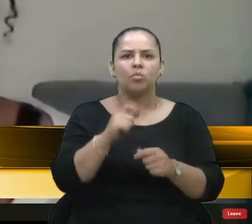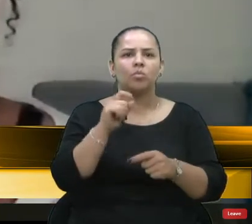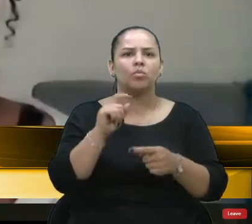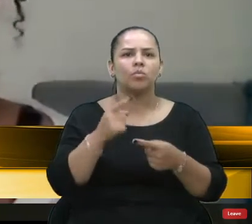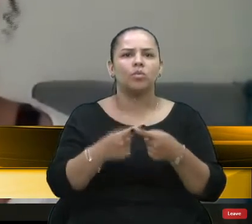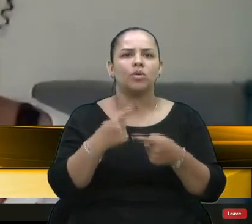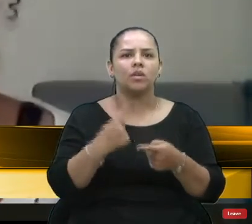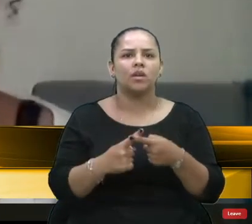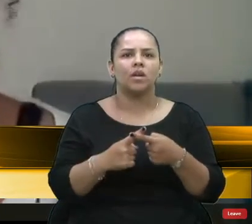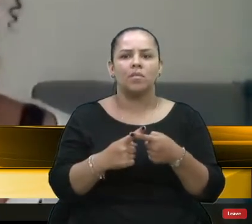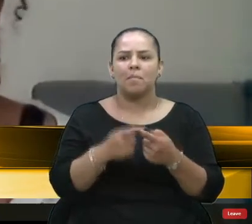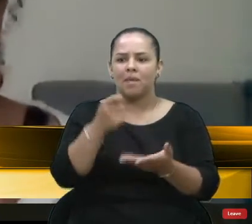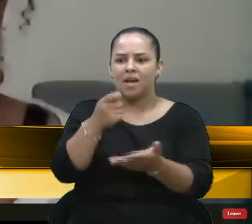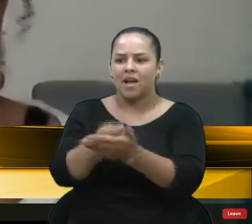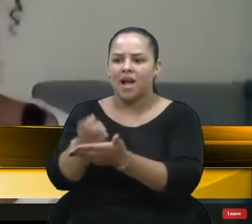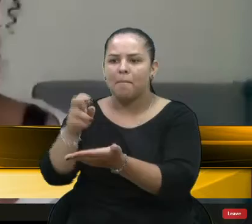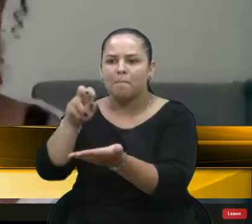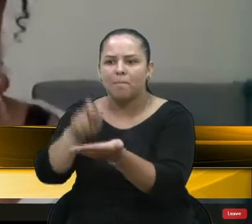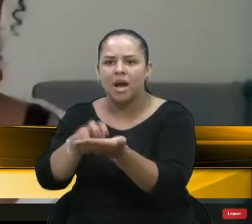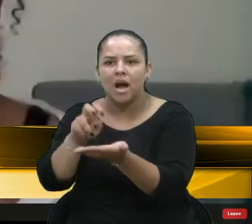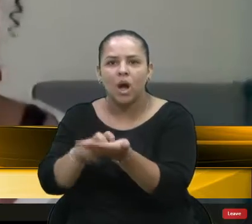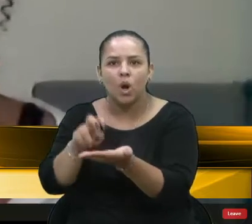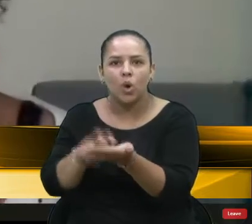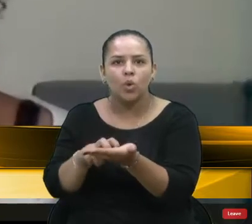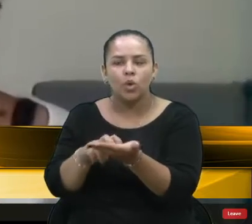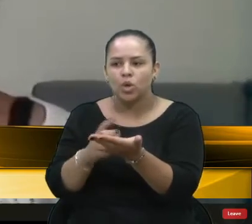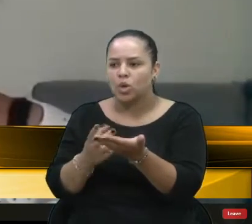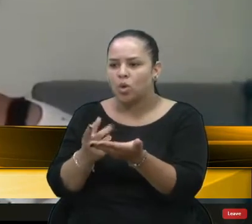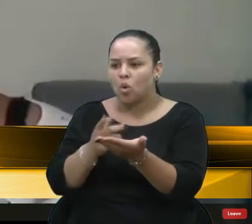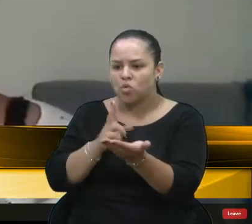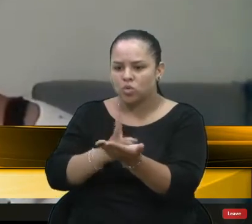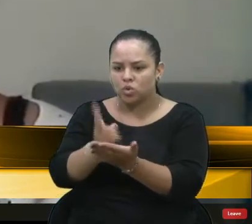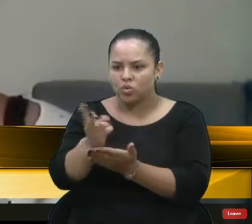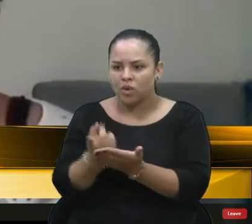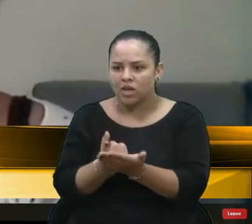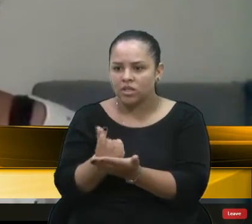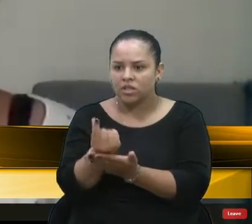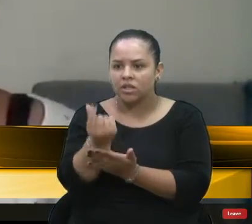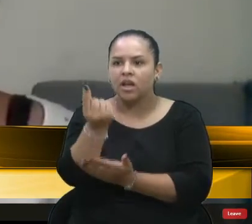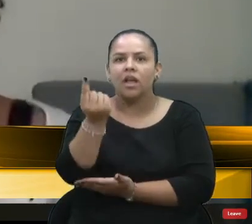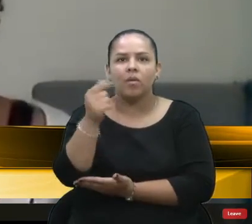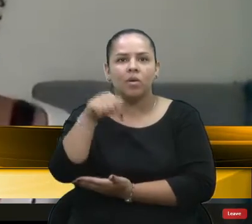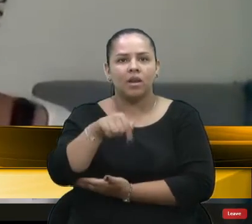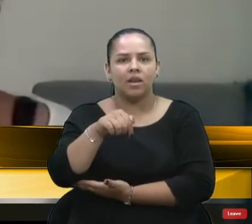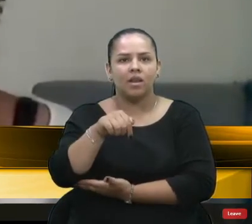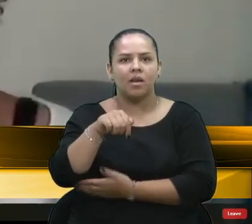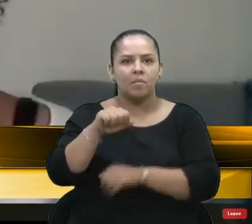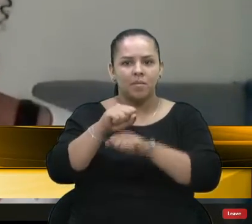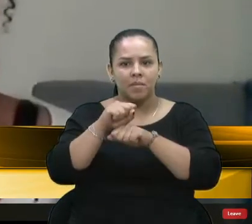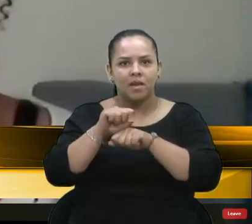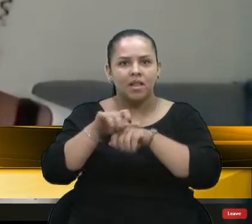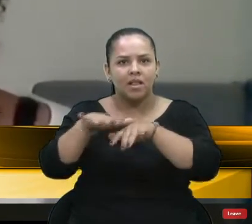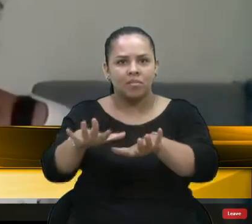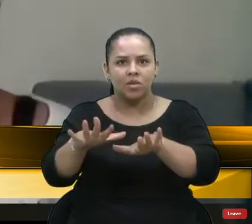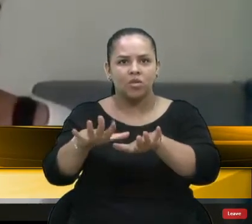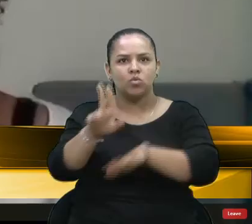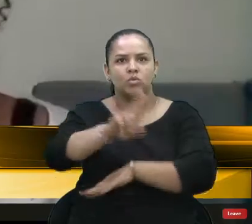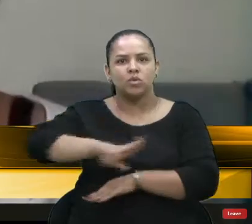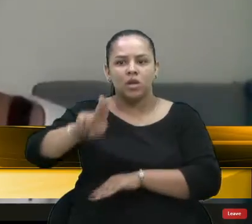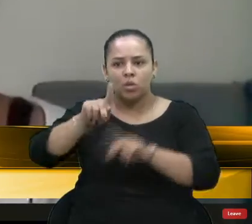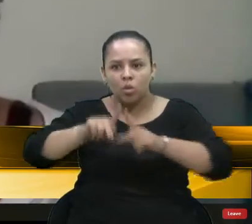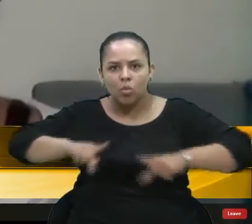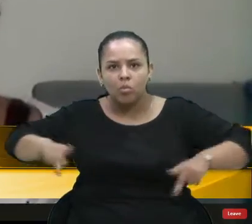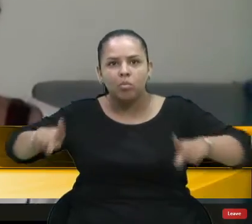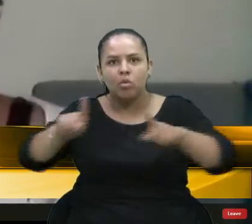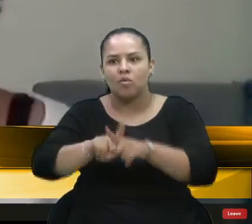dívida para banco que continua lucrando durante a pandemia, usando o povo como desculpa para dar dinheiro